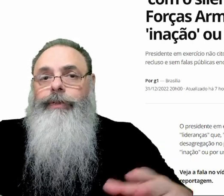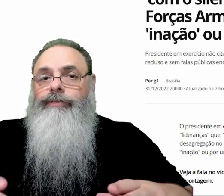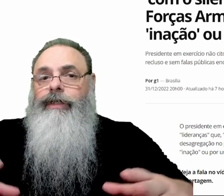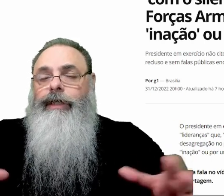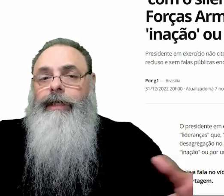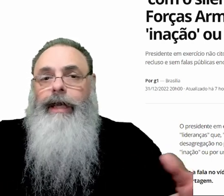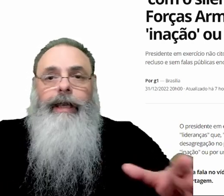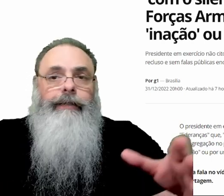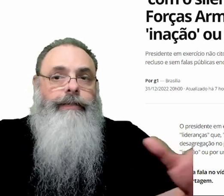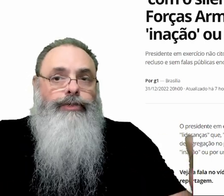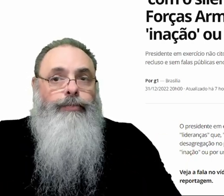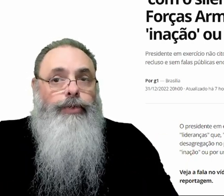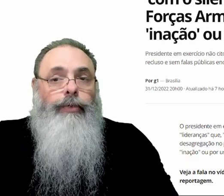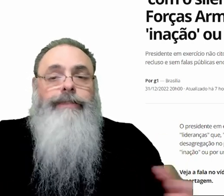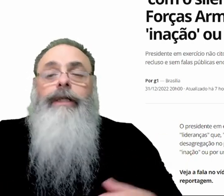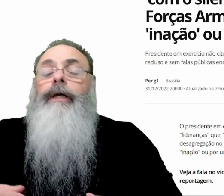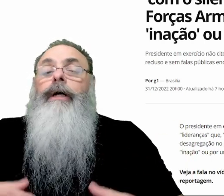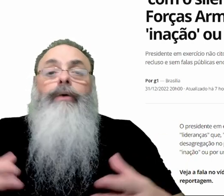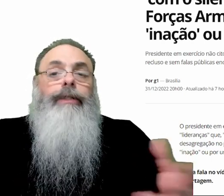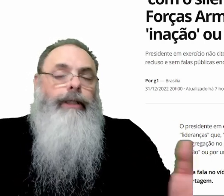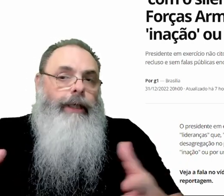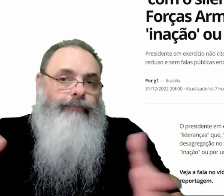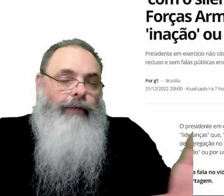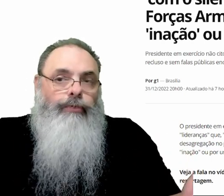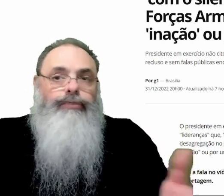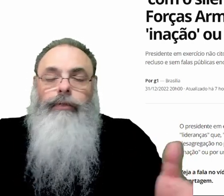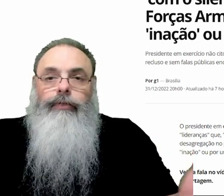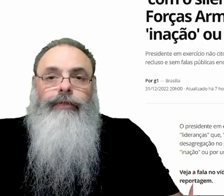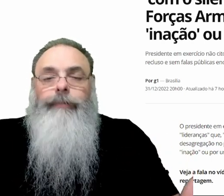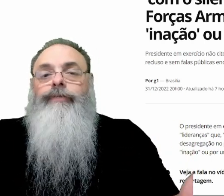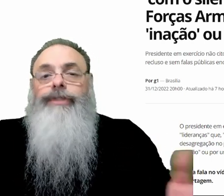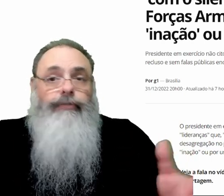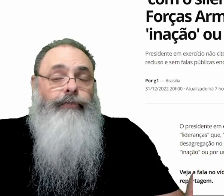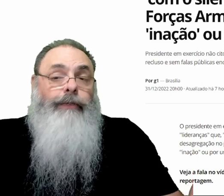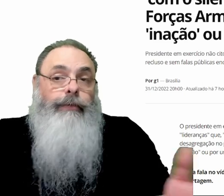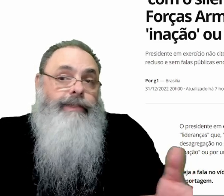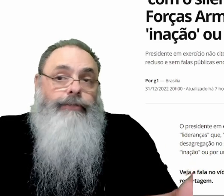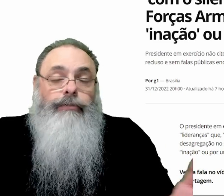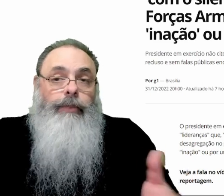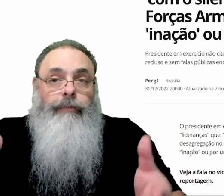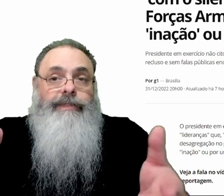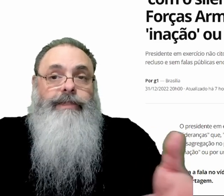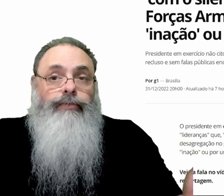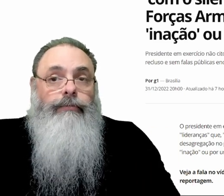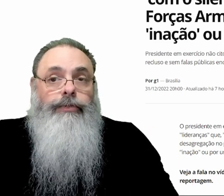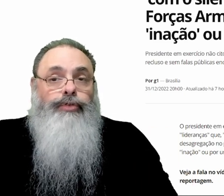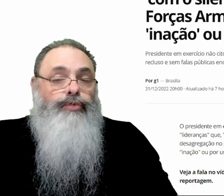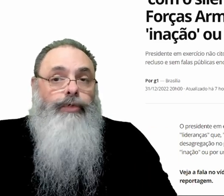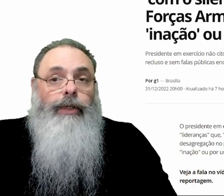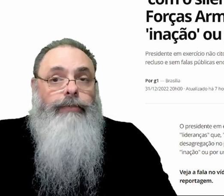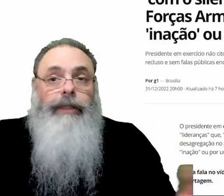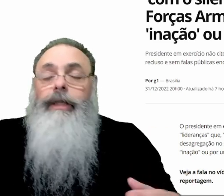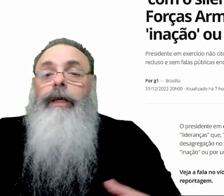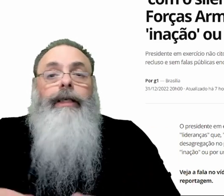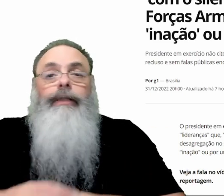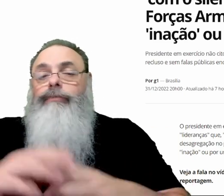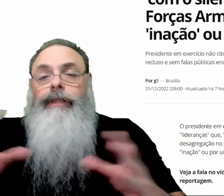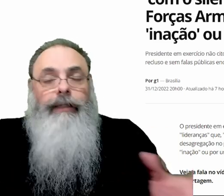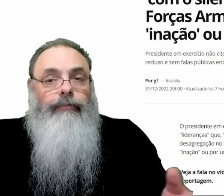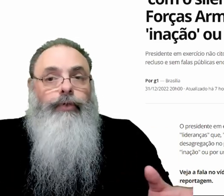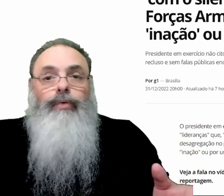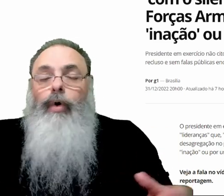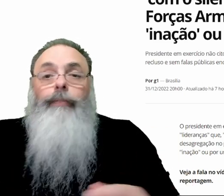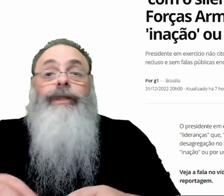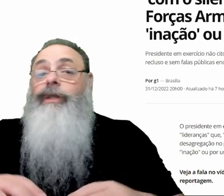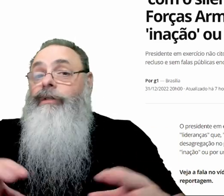o golpe, não sei o que lá, e esse tipo de coisa, o que é falso, é o que eu falei para vocês. De fato, o exército tem uma missão institucional dele que não